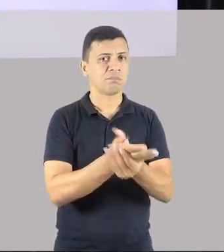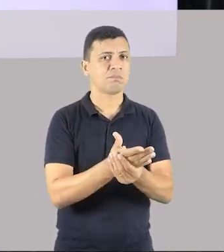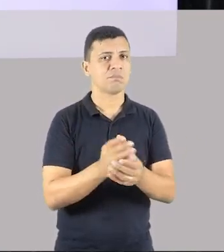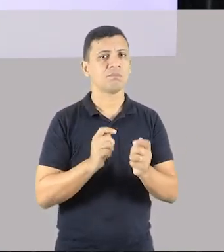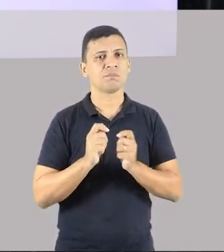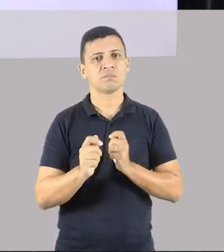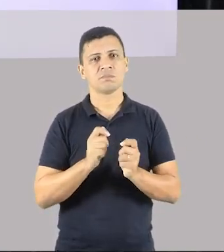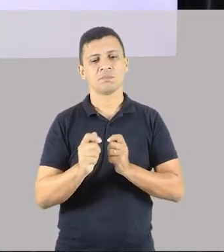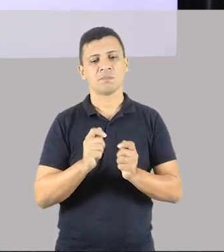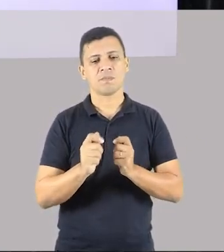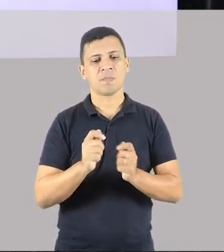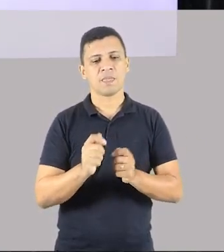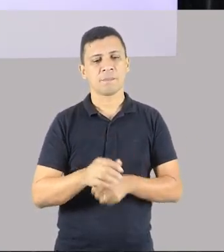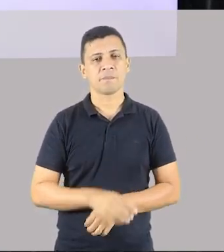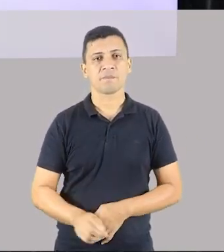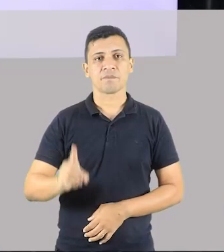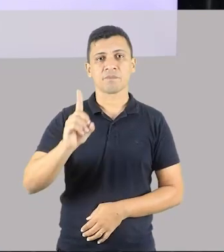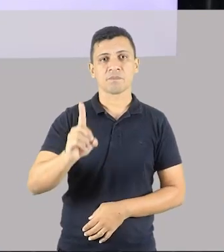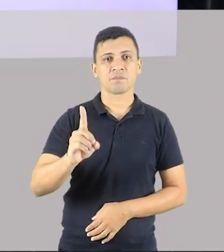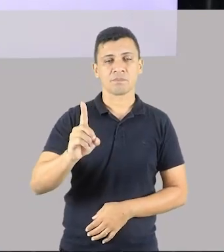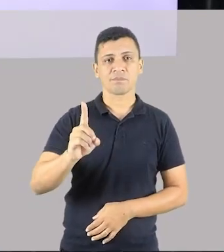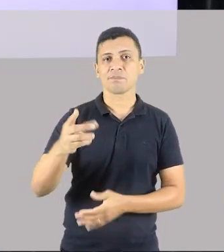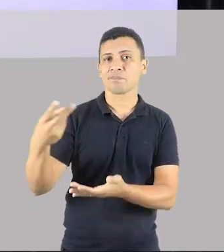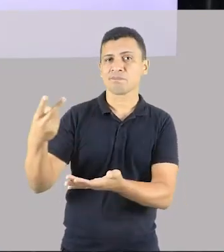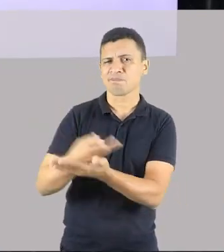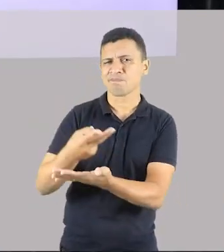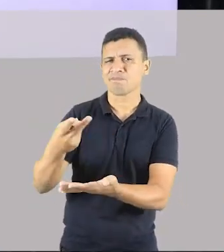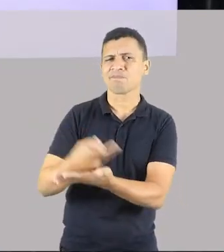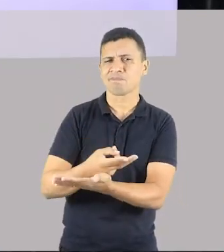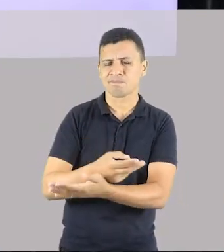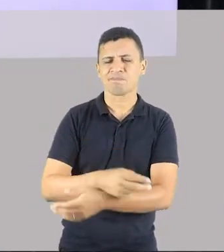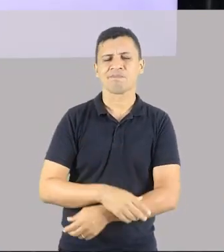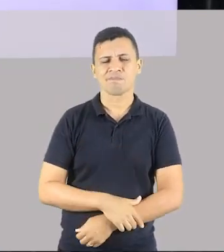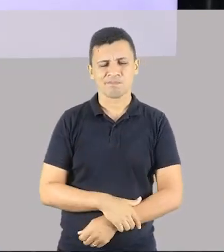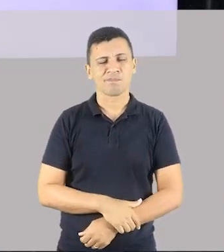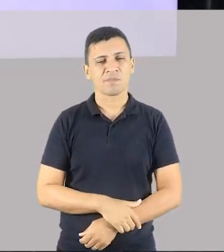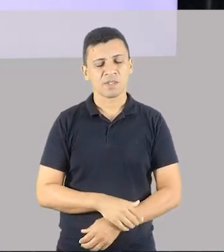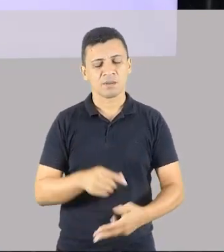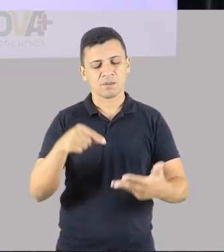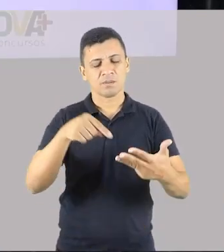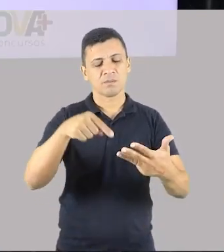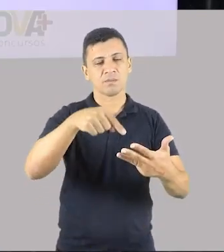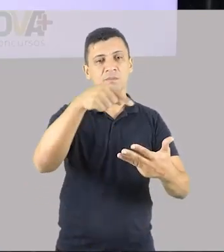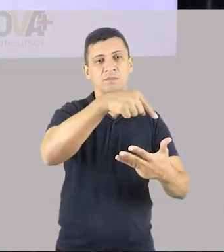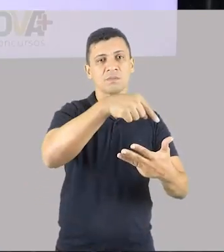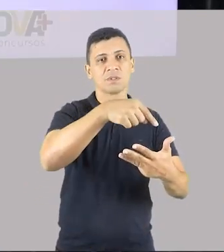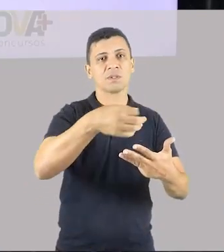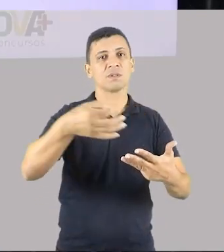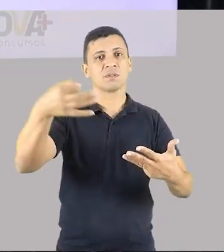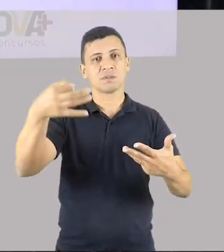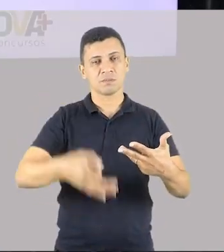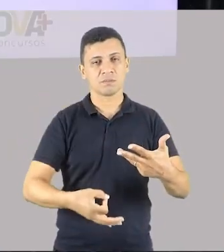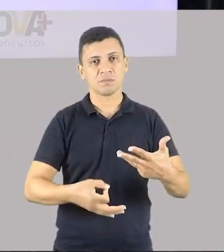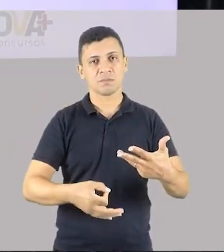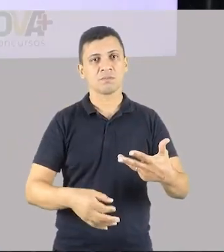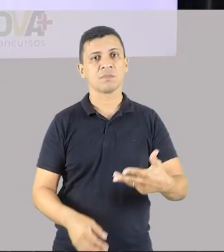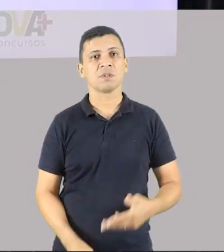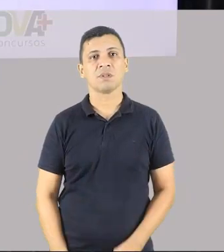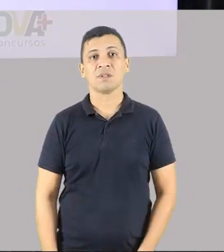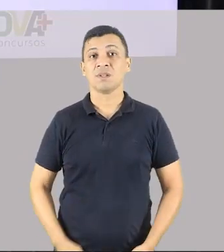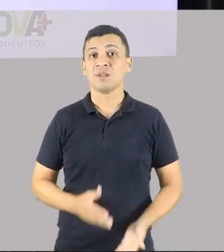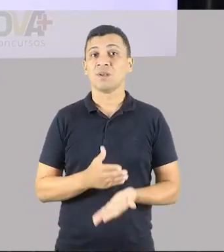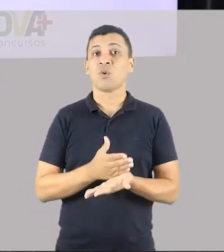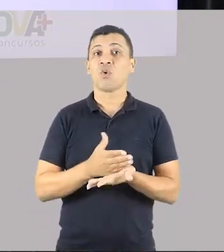processo administrativo, portanto a letra D está completamente errada. Todas as outras estão corretas. Assim a gente está começando